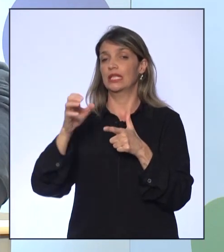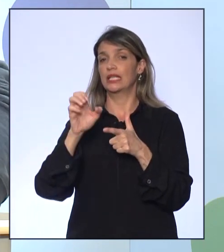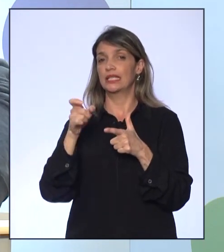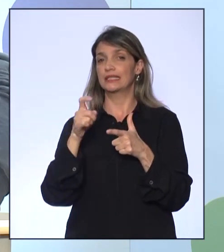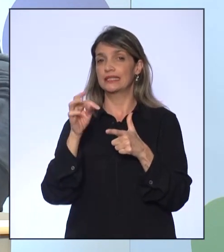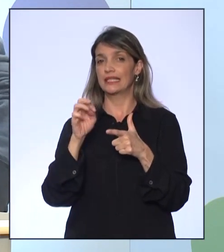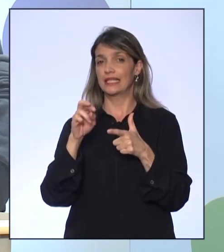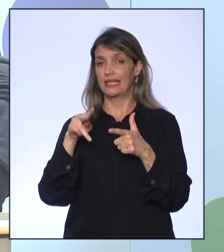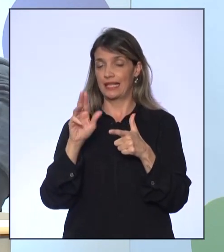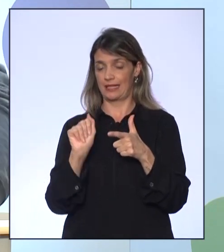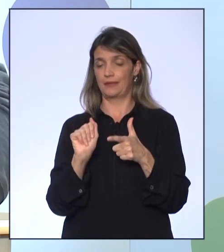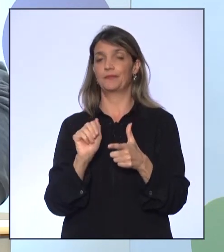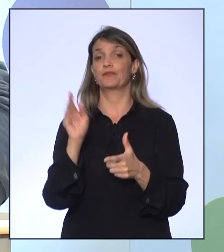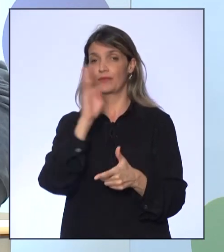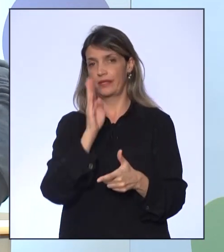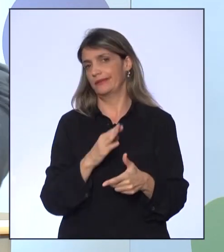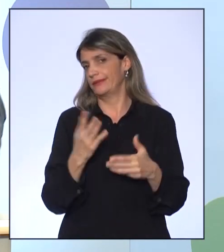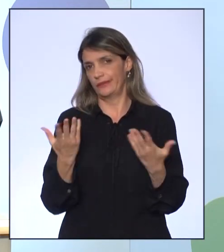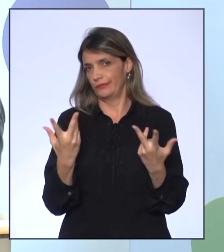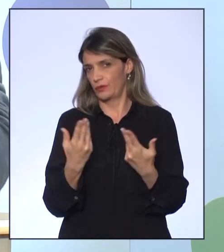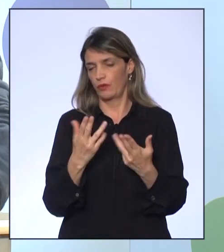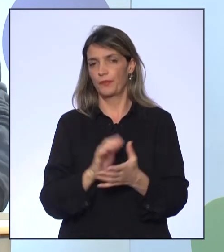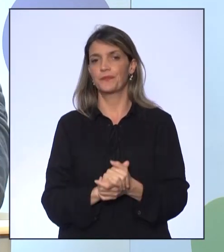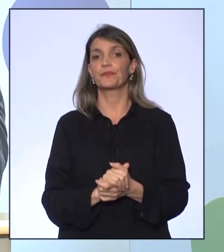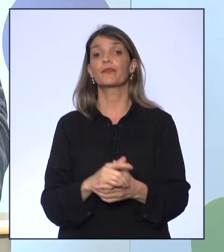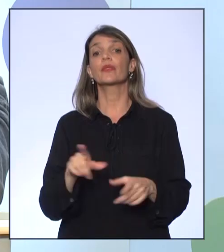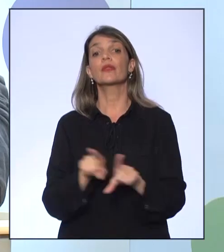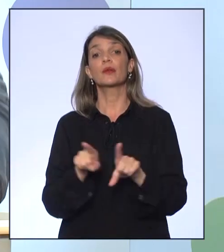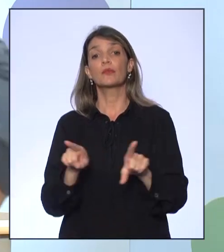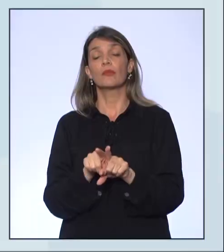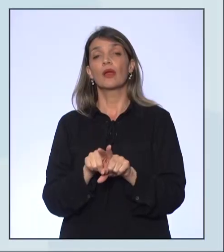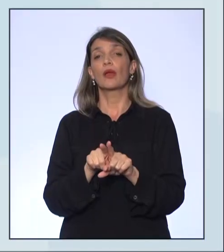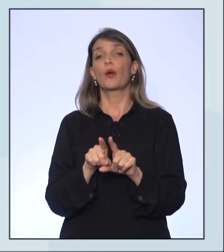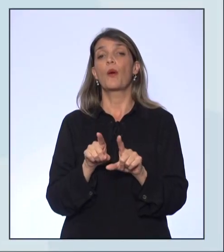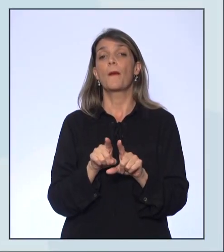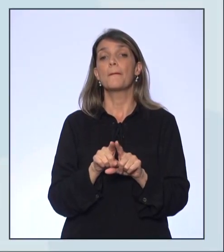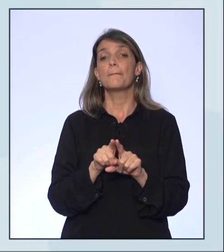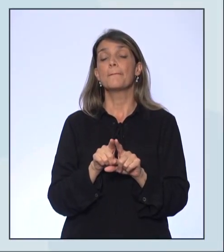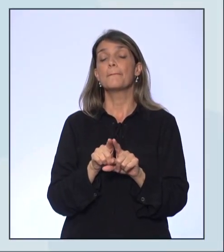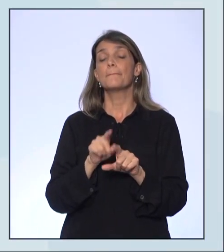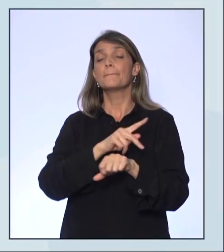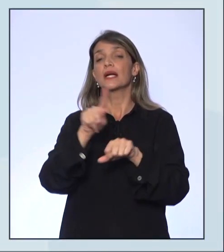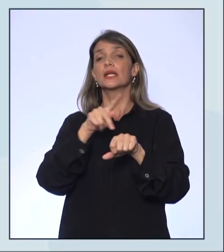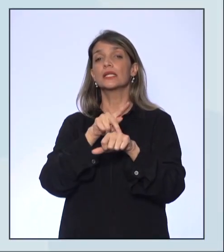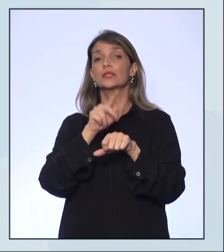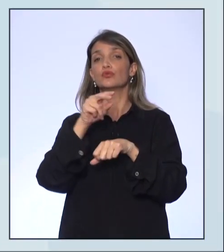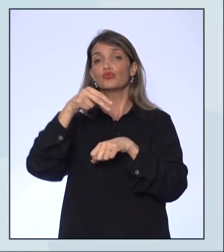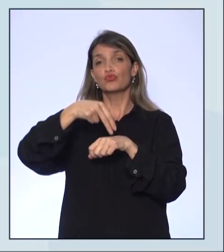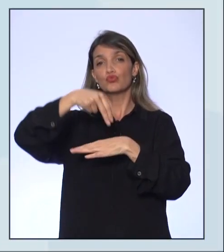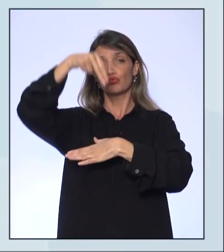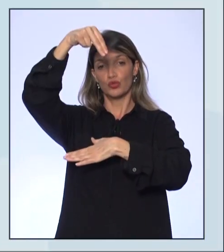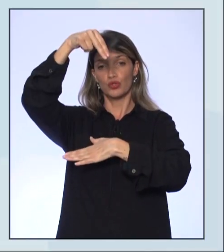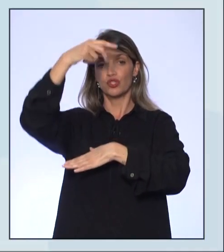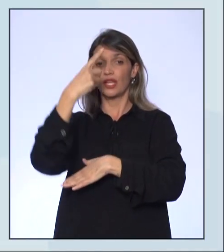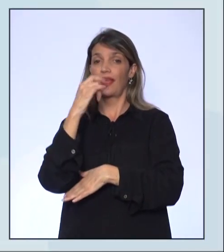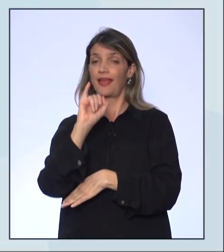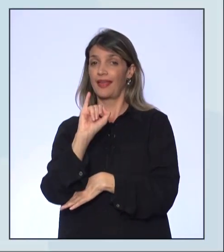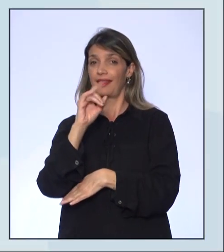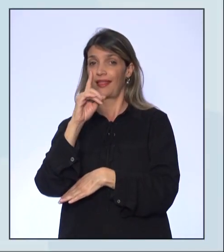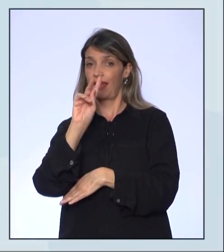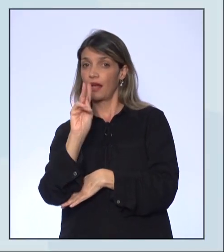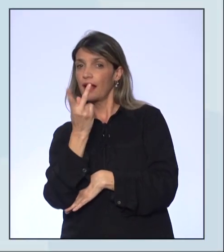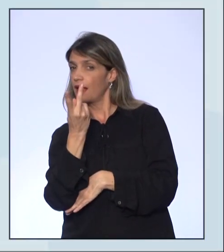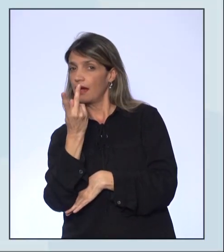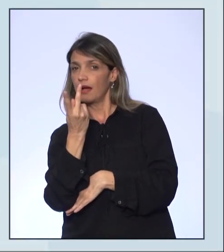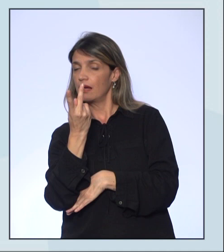aí. A terceira característica que nós temos aí dos países do norte é a questão do IDH. O IDH é o Índice de